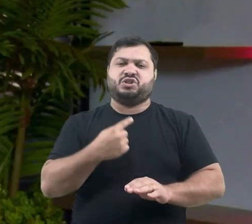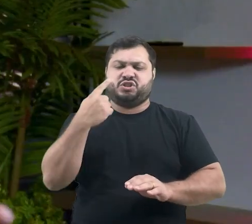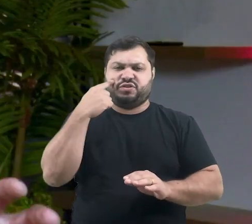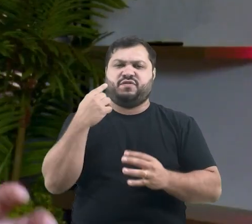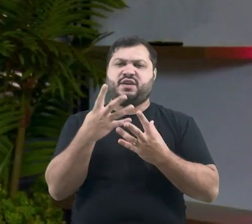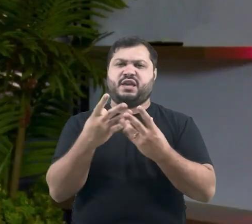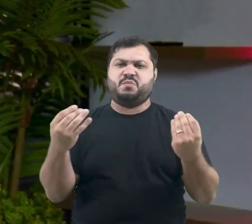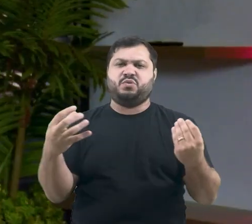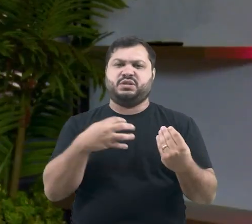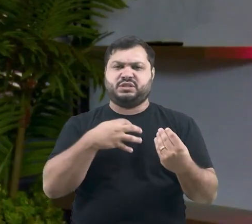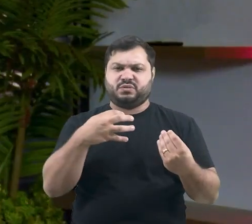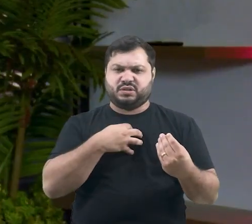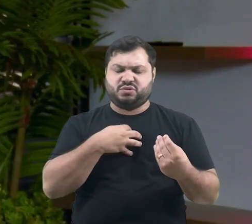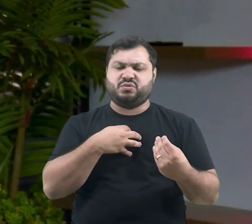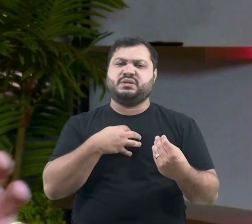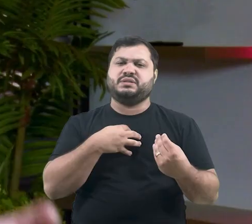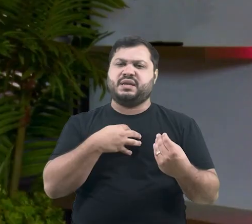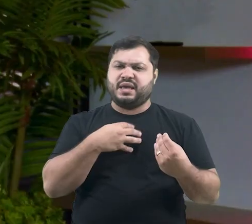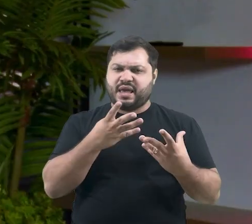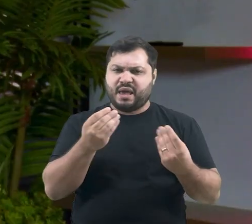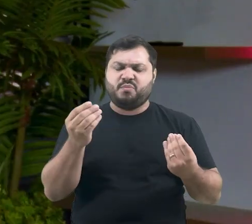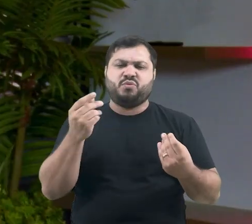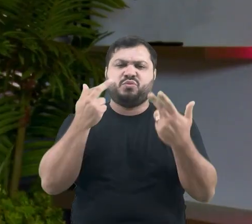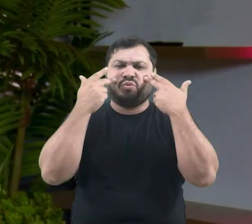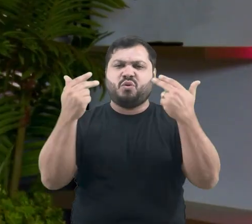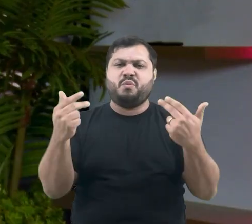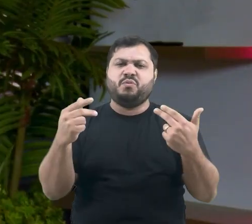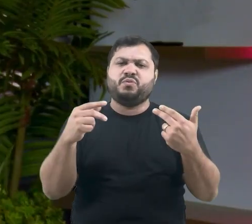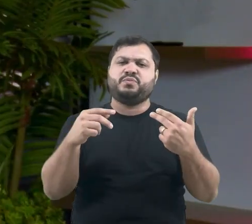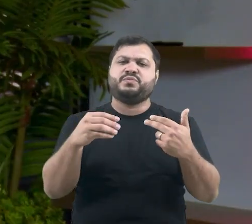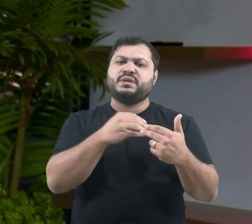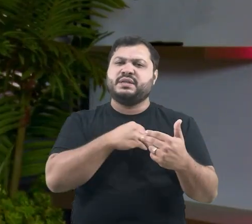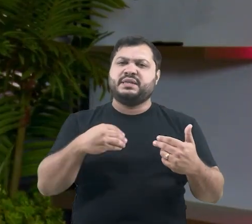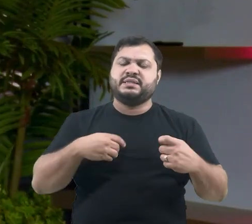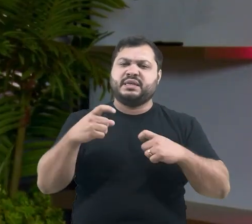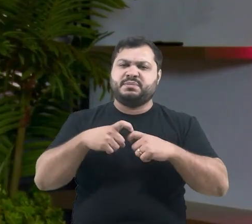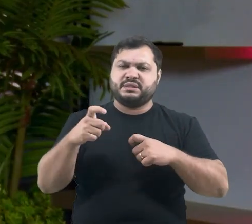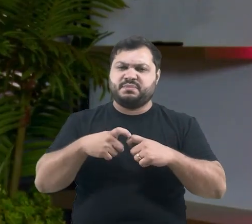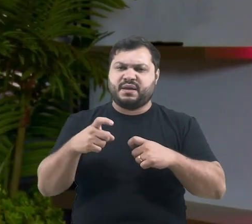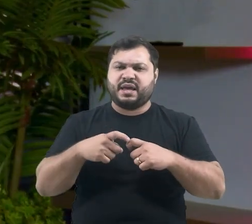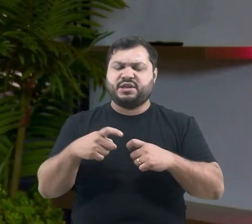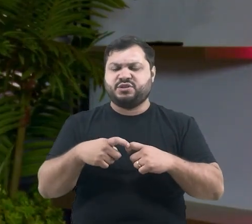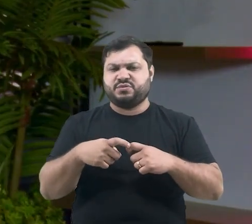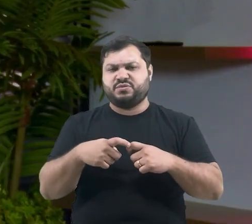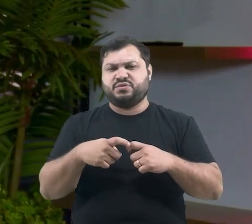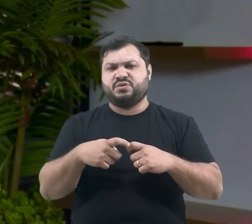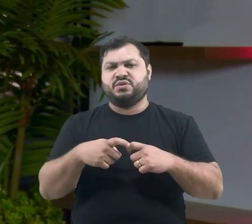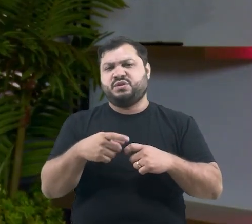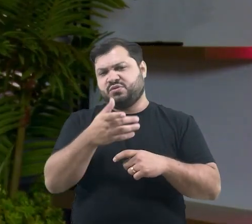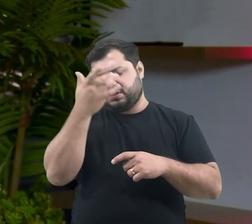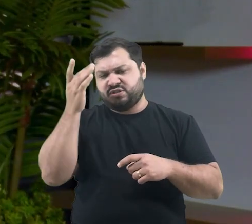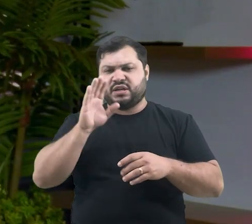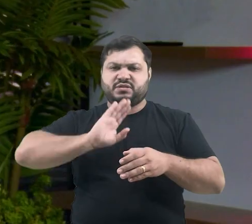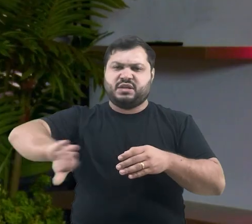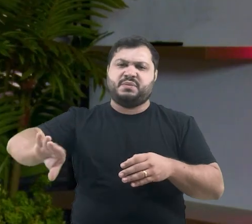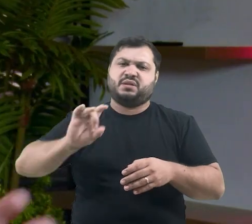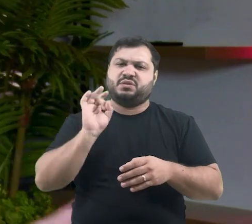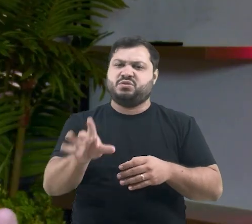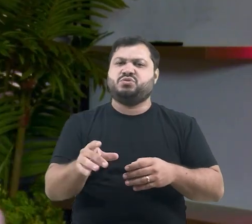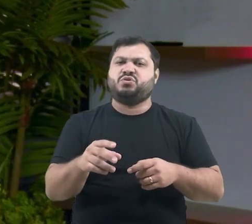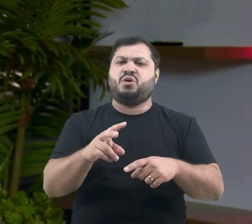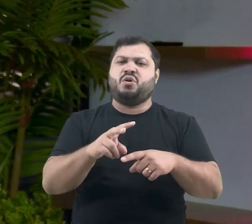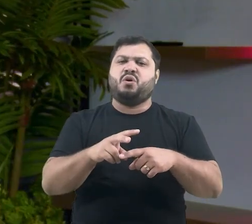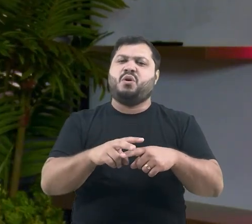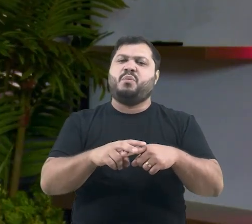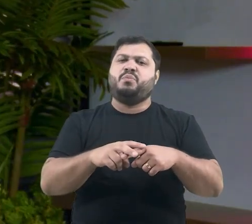vê isso em muitas situações. É muito comum exames médicos em que os candidatos são eliminados não só